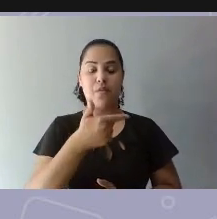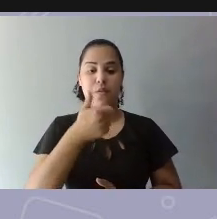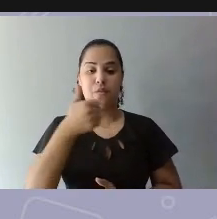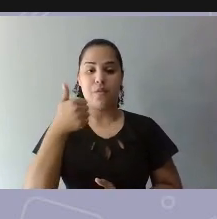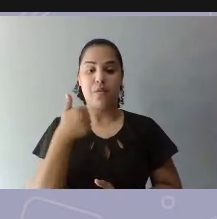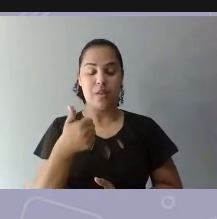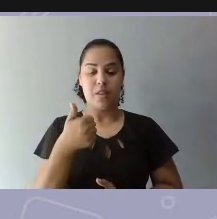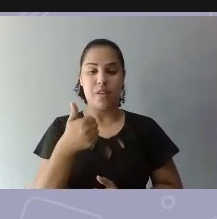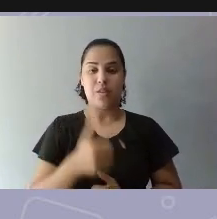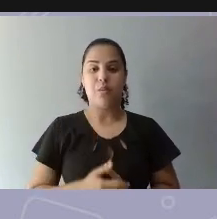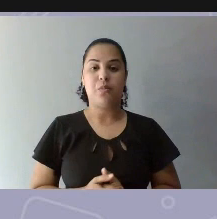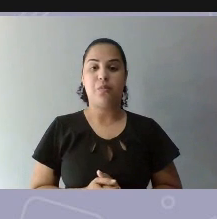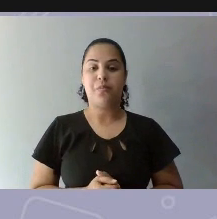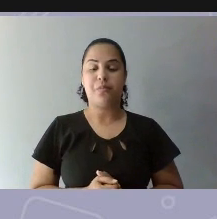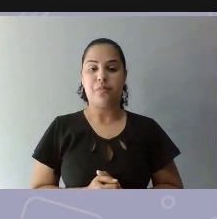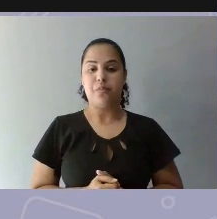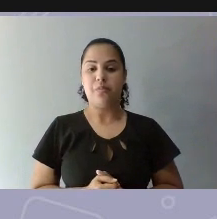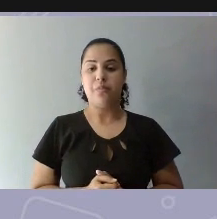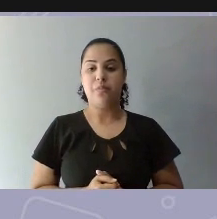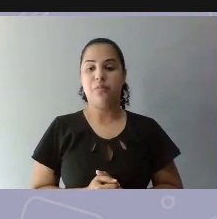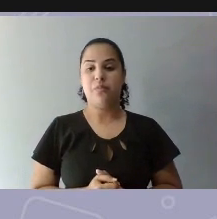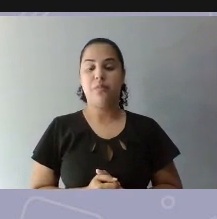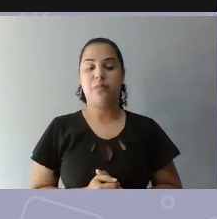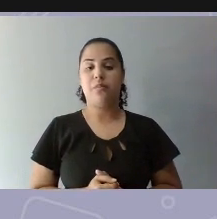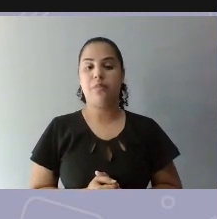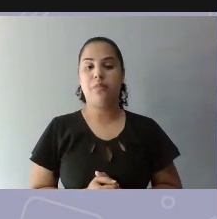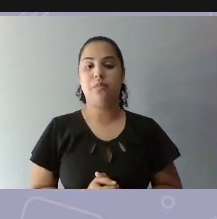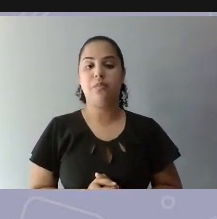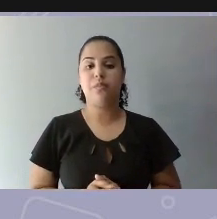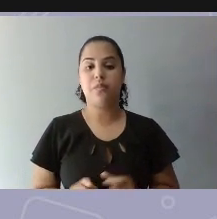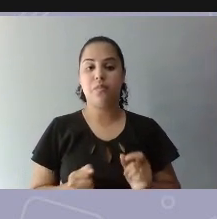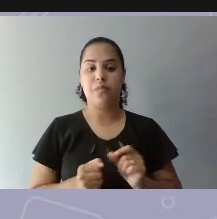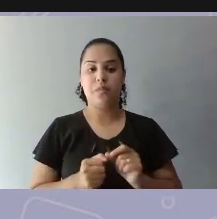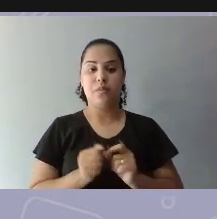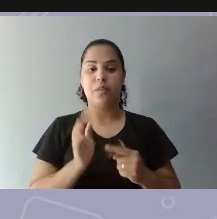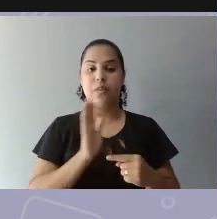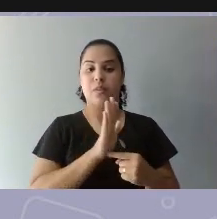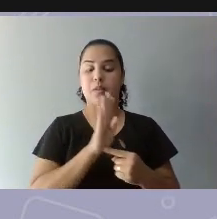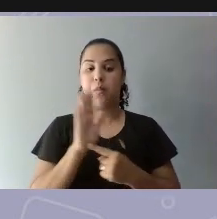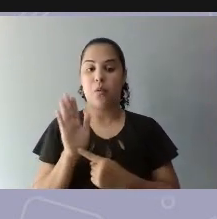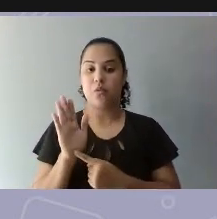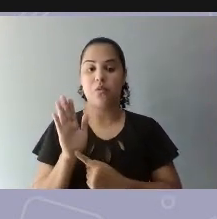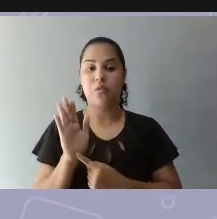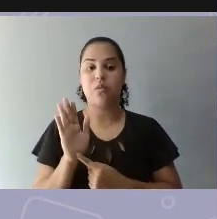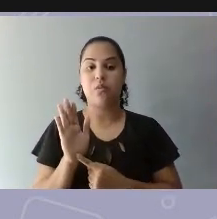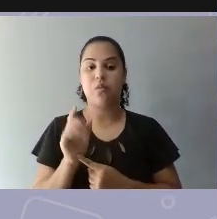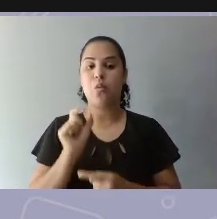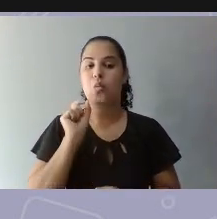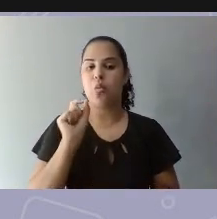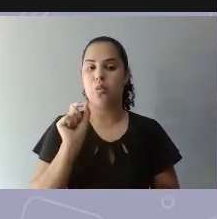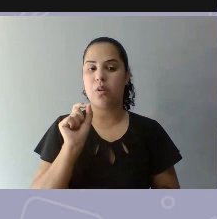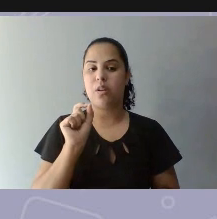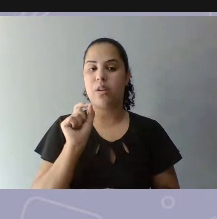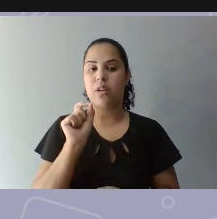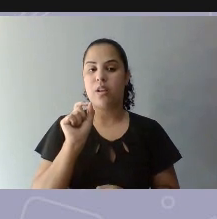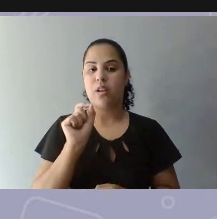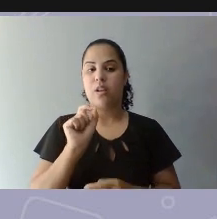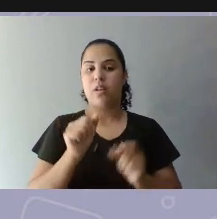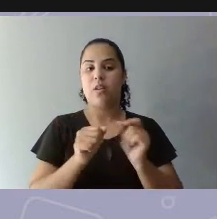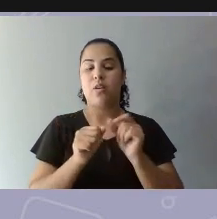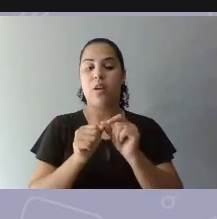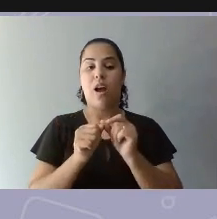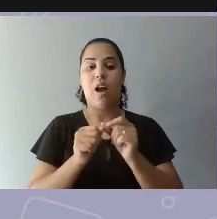a vigésima primeira aí também no contexto é da bioquímica então vamos lá ver o ela diz então ela fala que